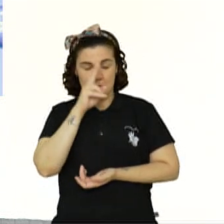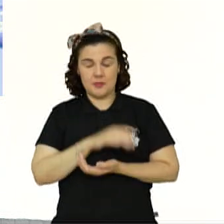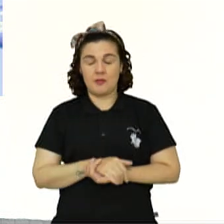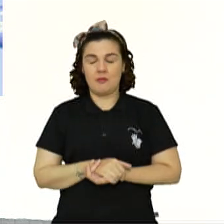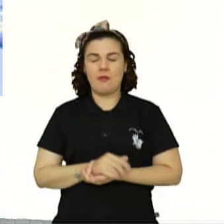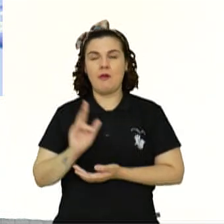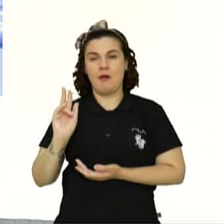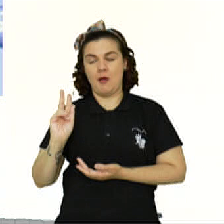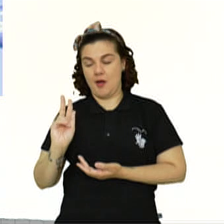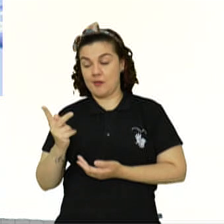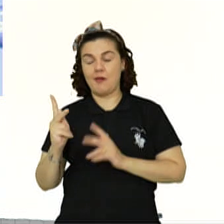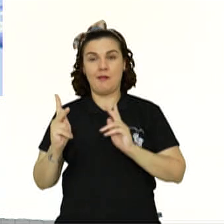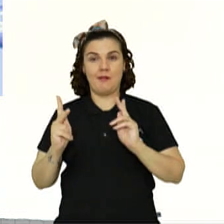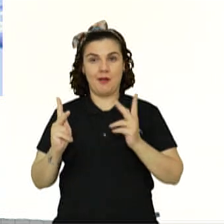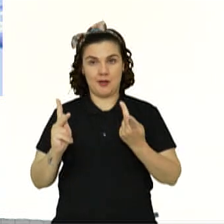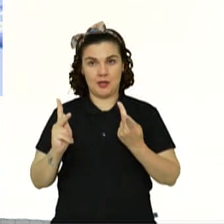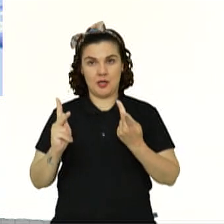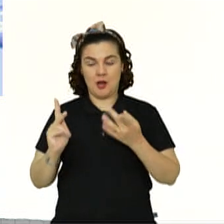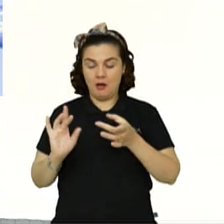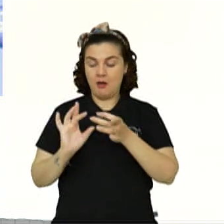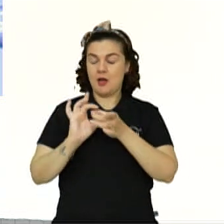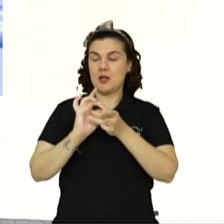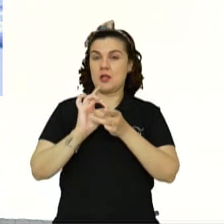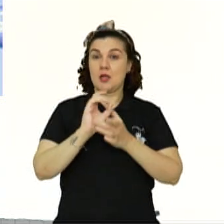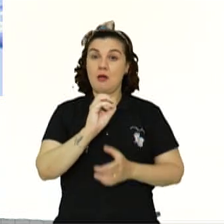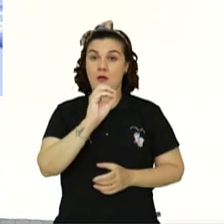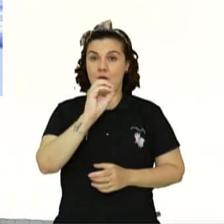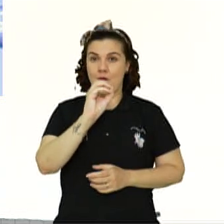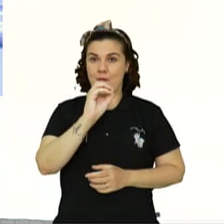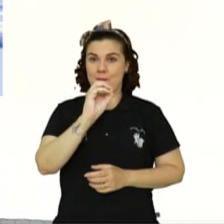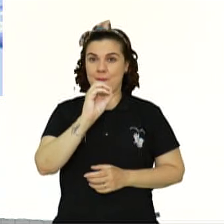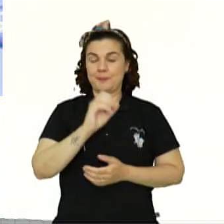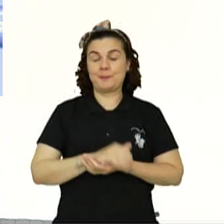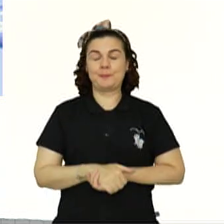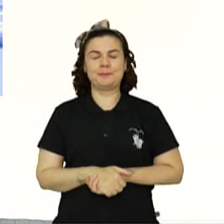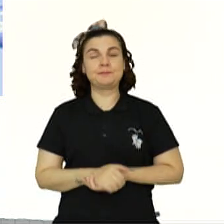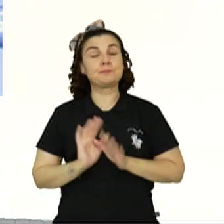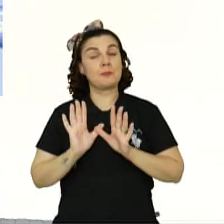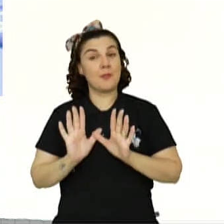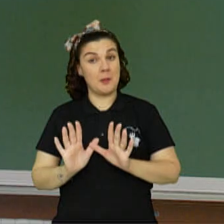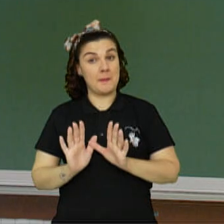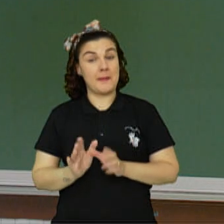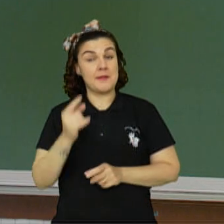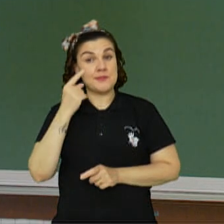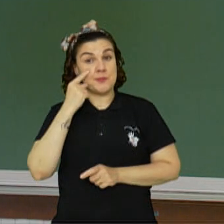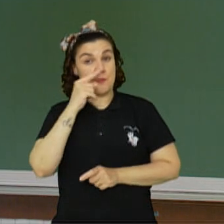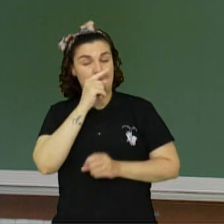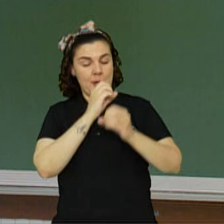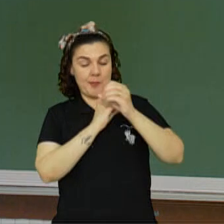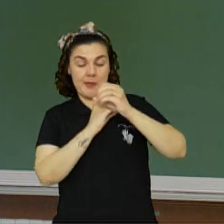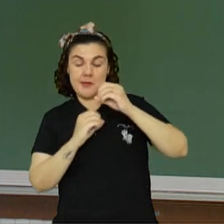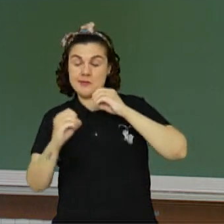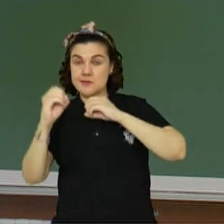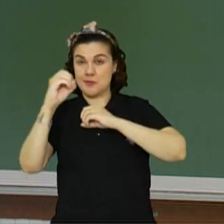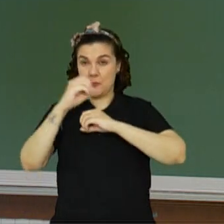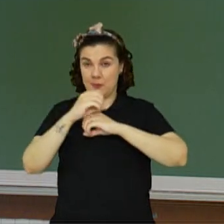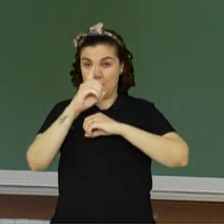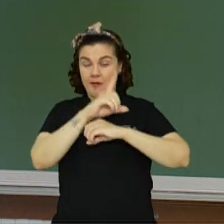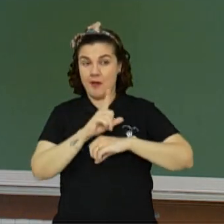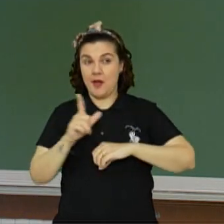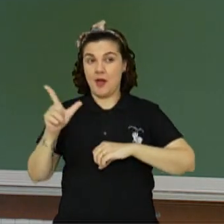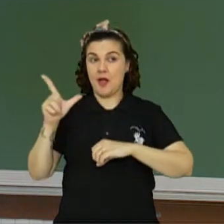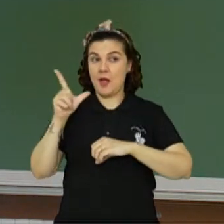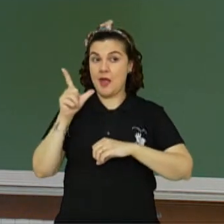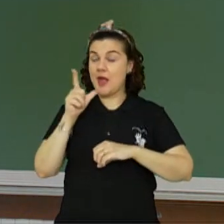são 2 átomos de hidrogênio ligados a um átomo de oxigênio. Porém, essa molécula, a molécula da água, ela não forma